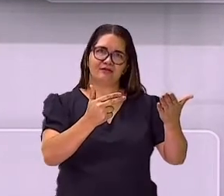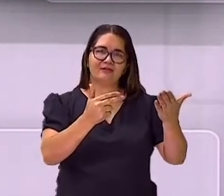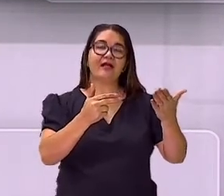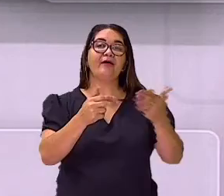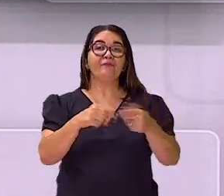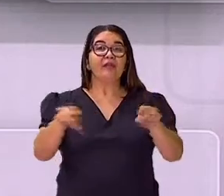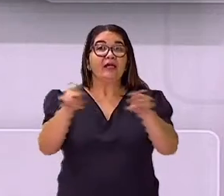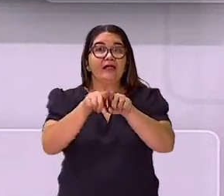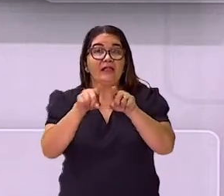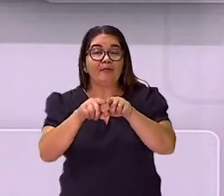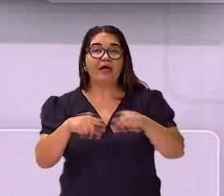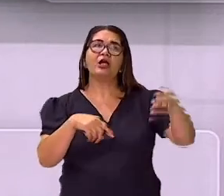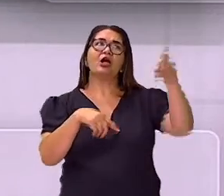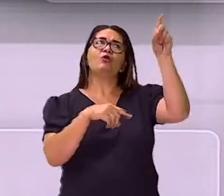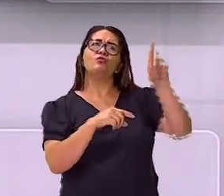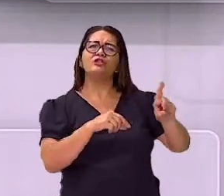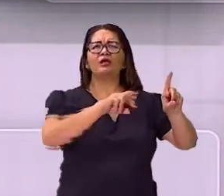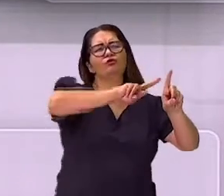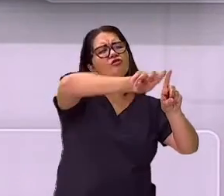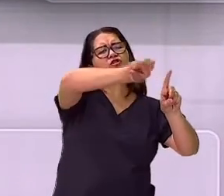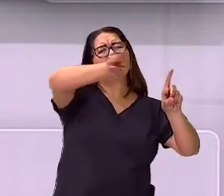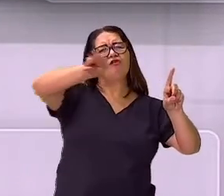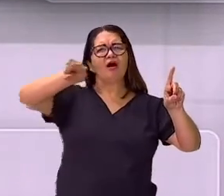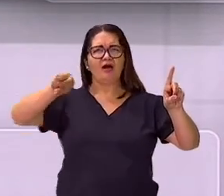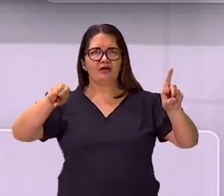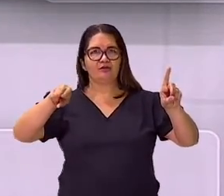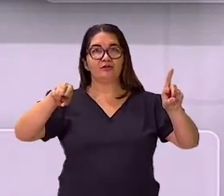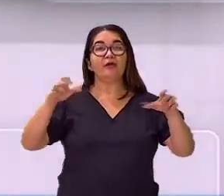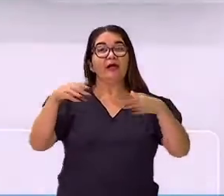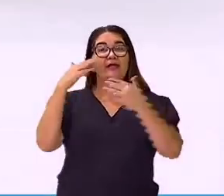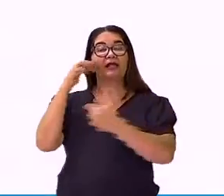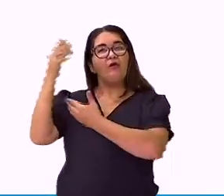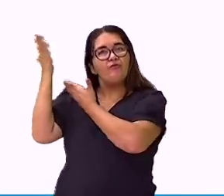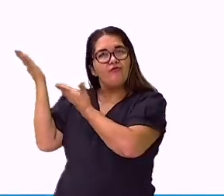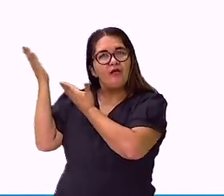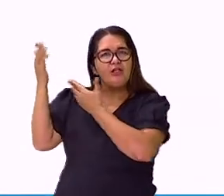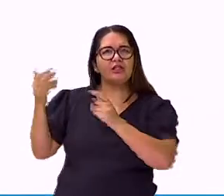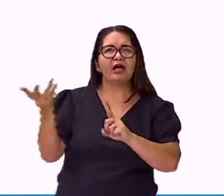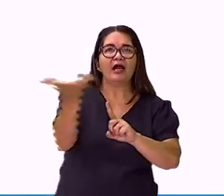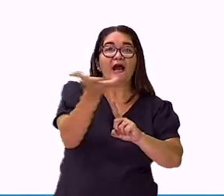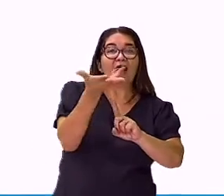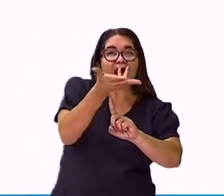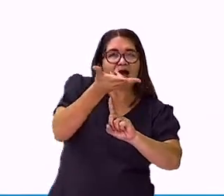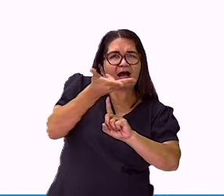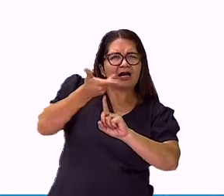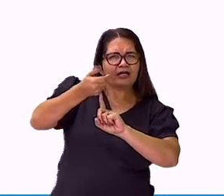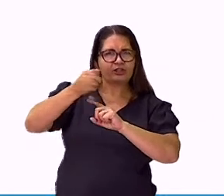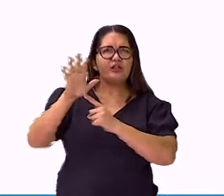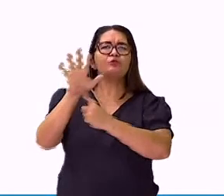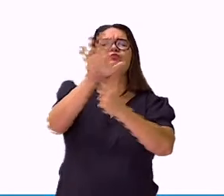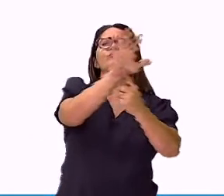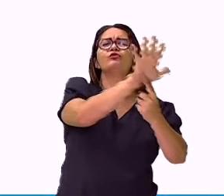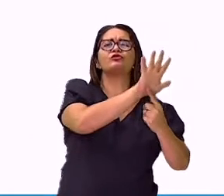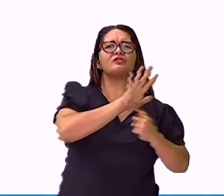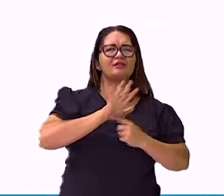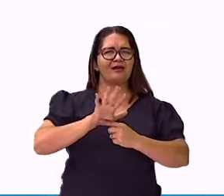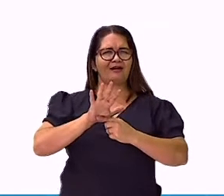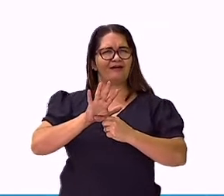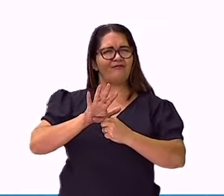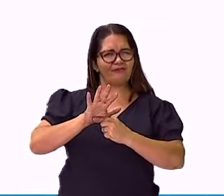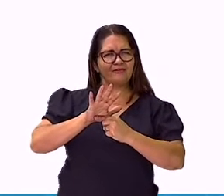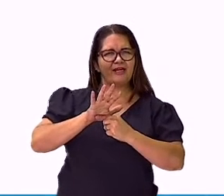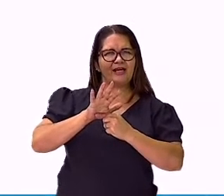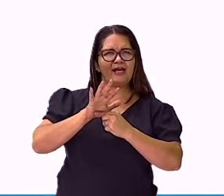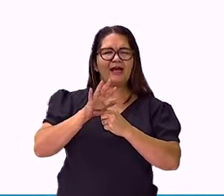através das artes, eles vão demonstrar todo o seu esplendor, toda a sua grandeza e vão